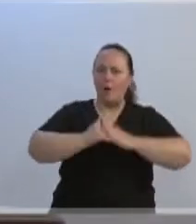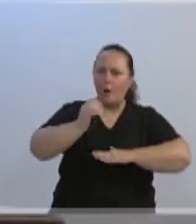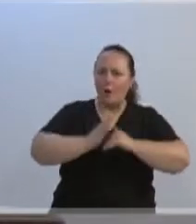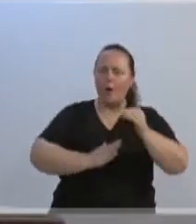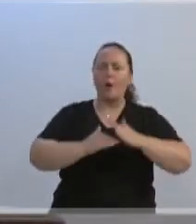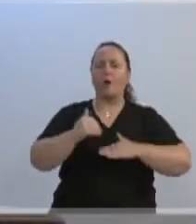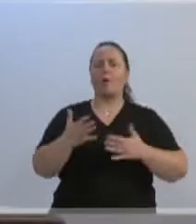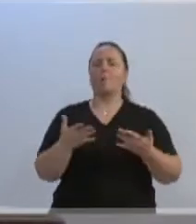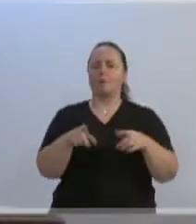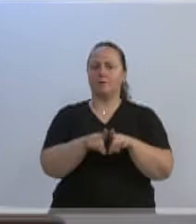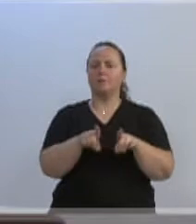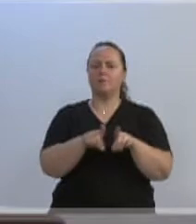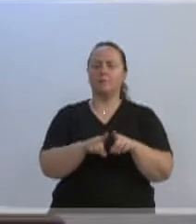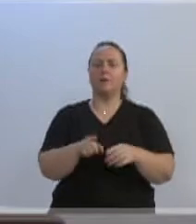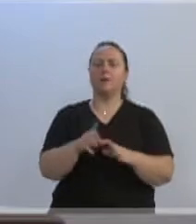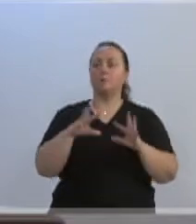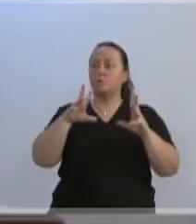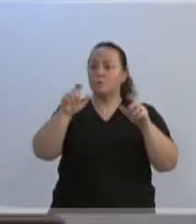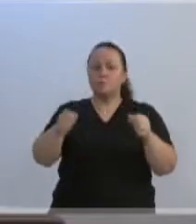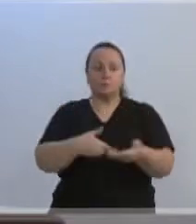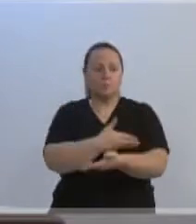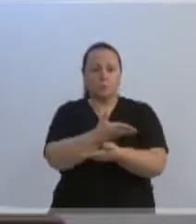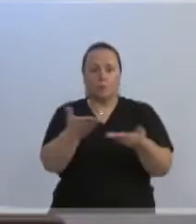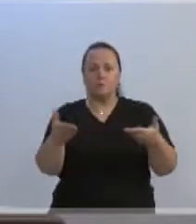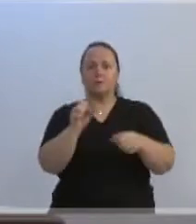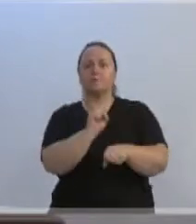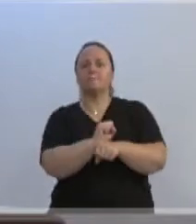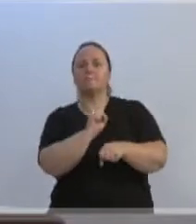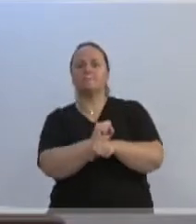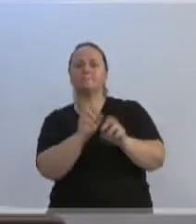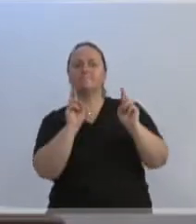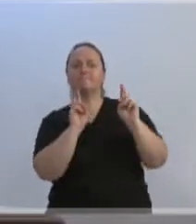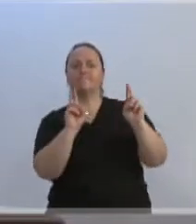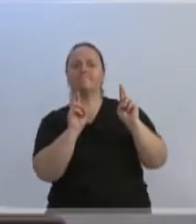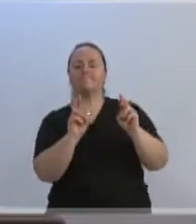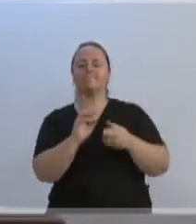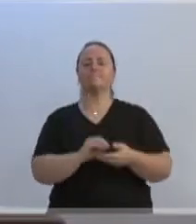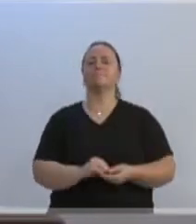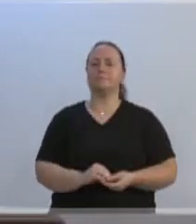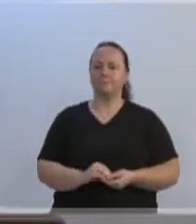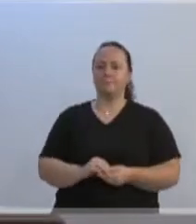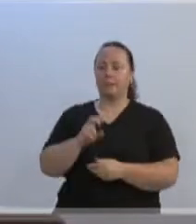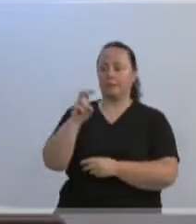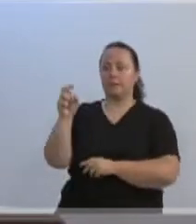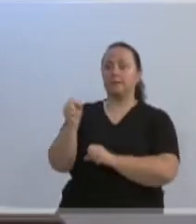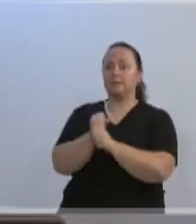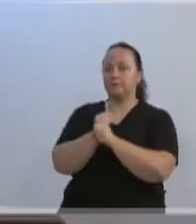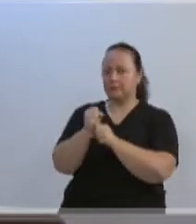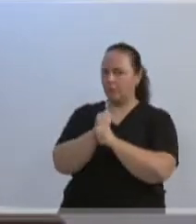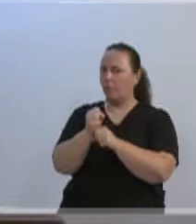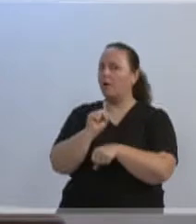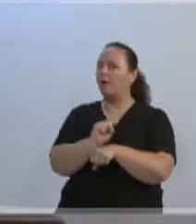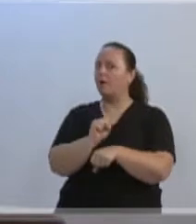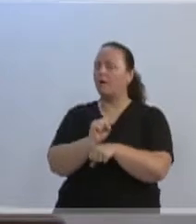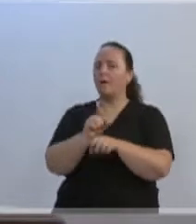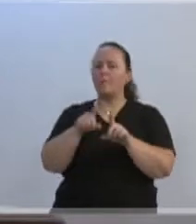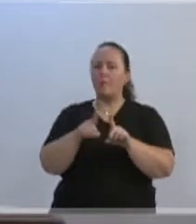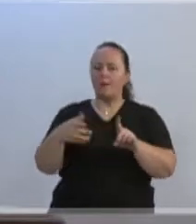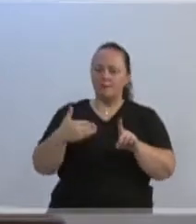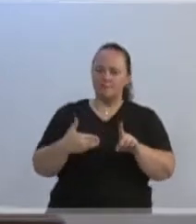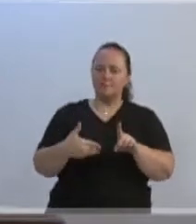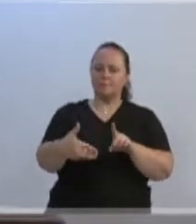assim todos nós esperamos aguardamos vereador sílvio quase cinco anos mas esperamos